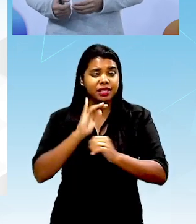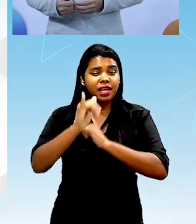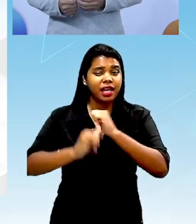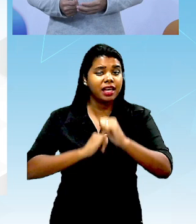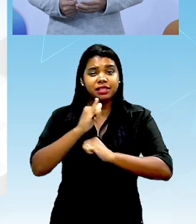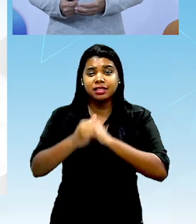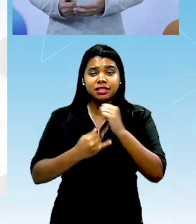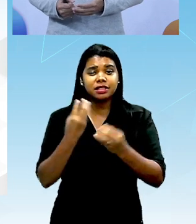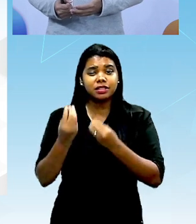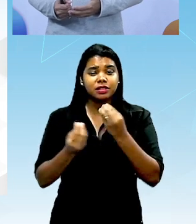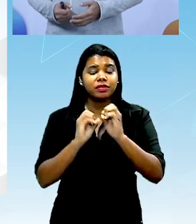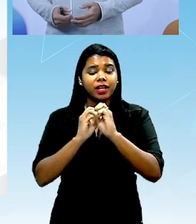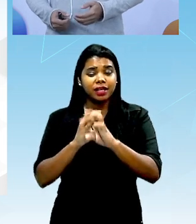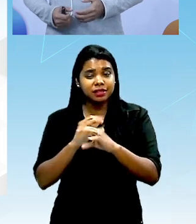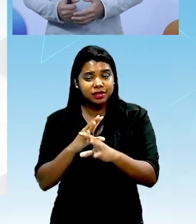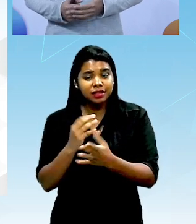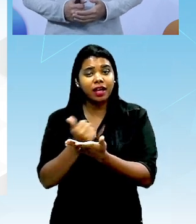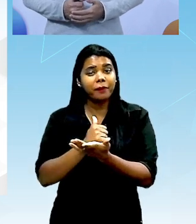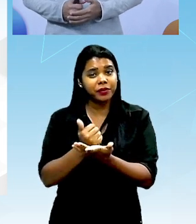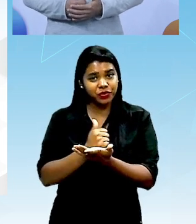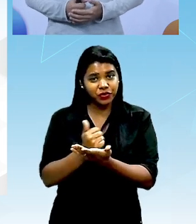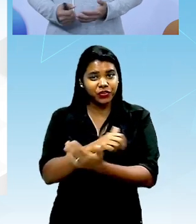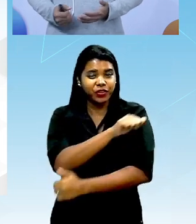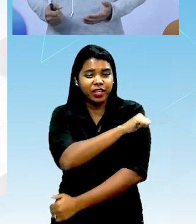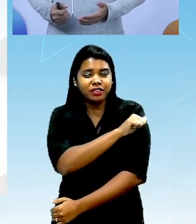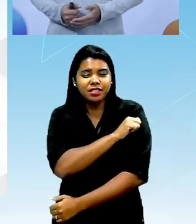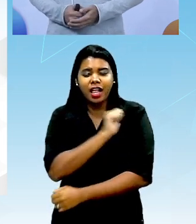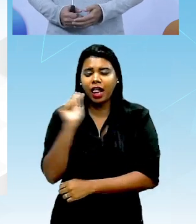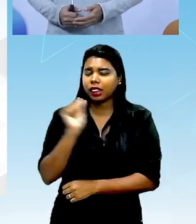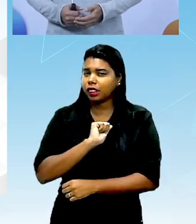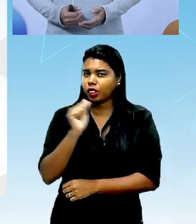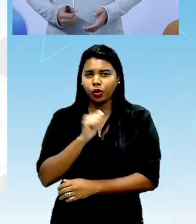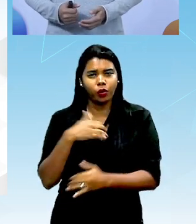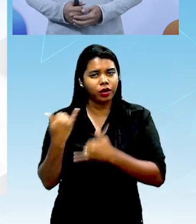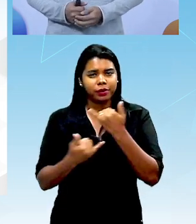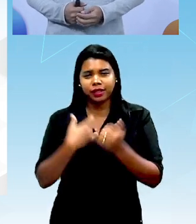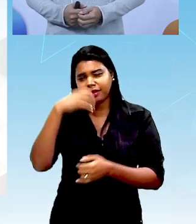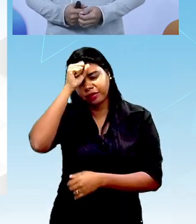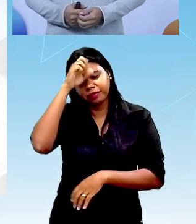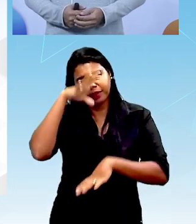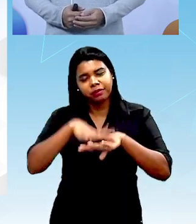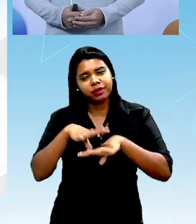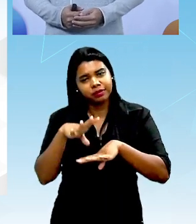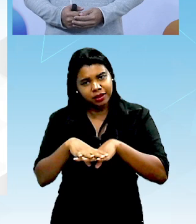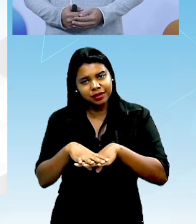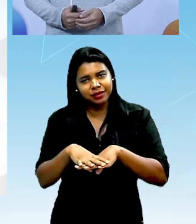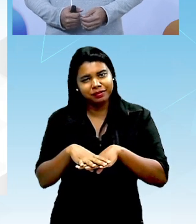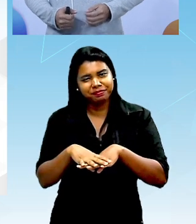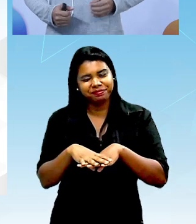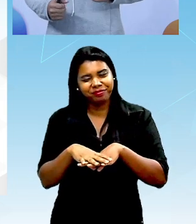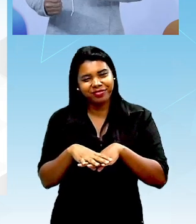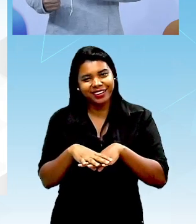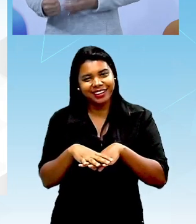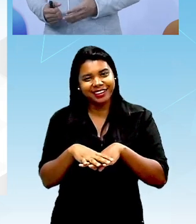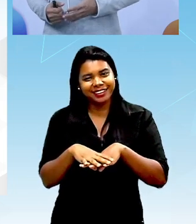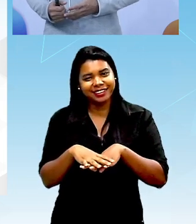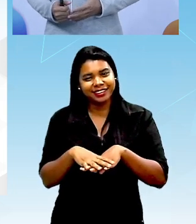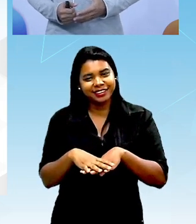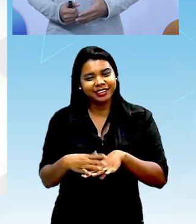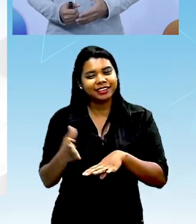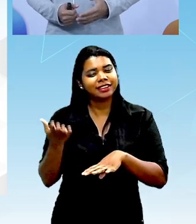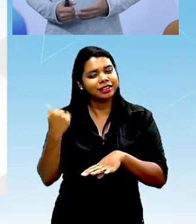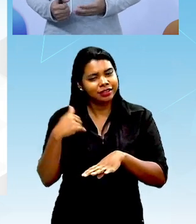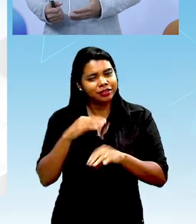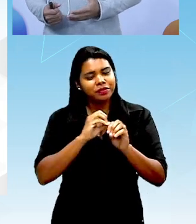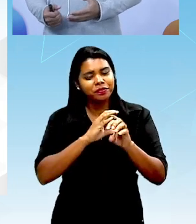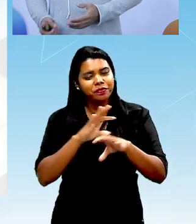que faz para jogar esse game e os alunos adoram game. Então, vamos levar a gamificação para a matemática? Vamos